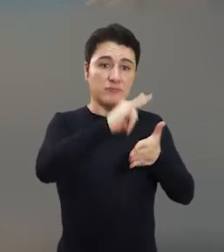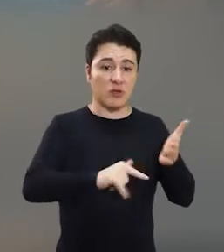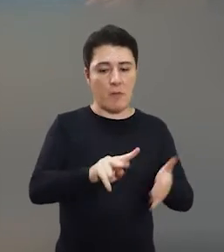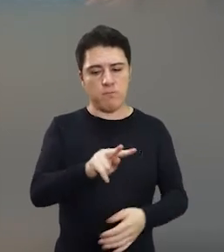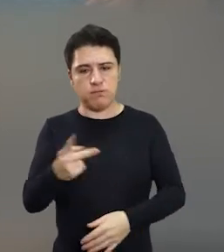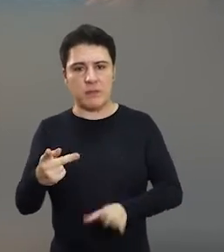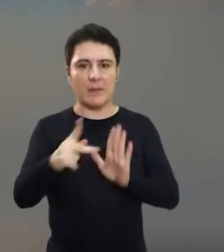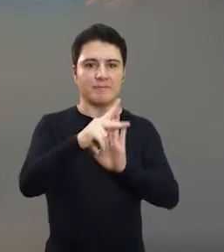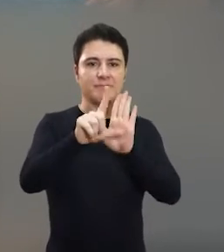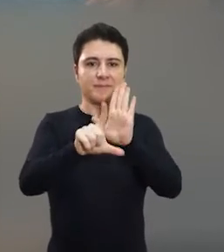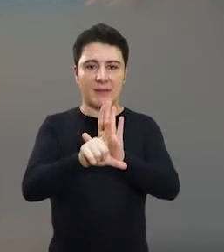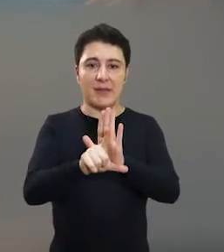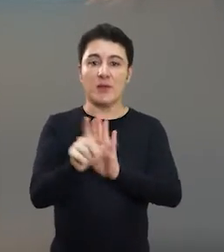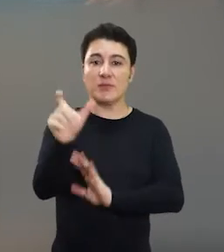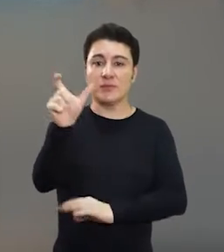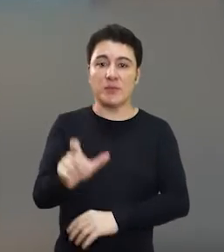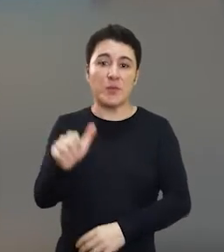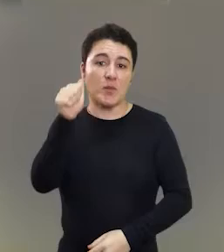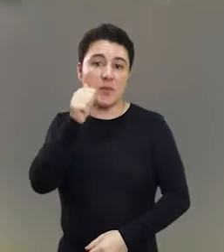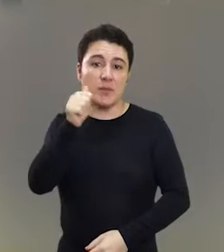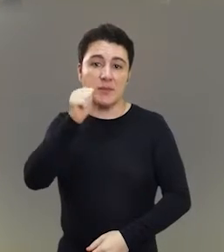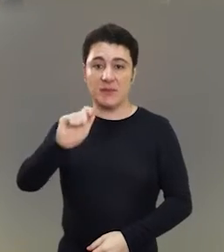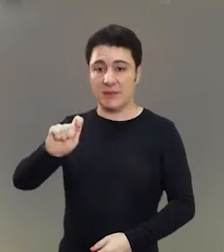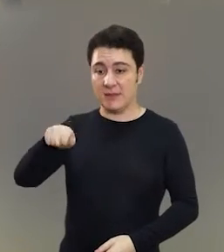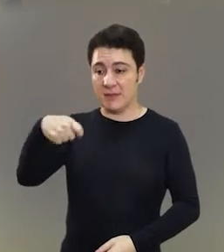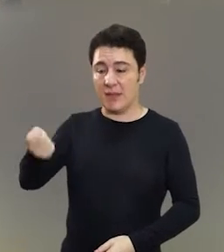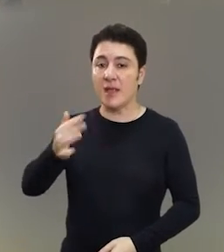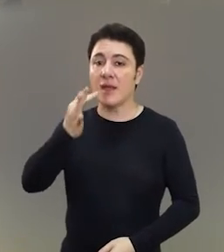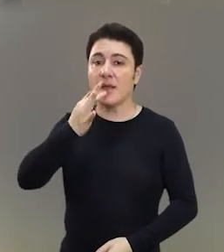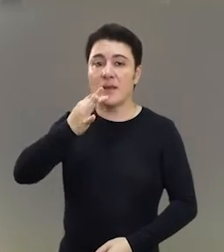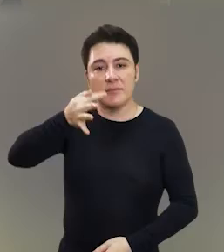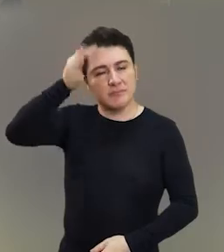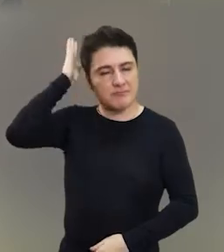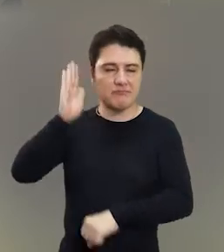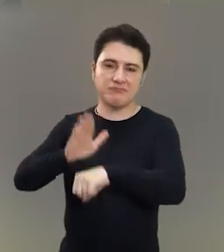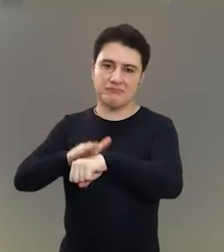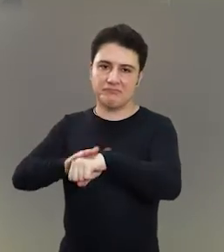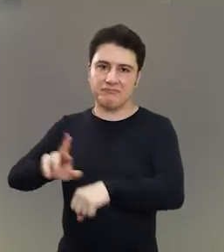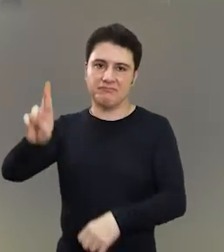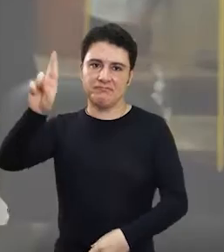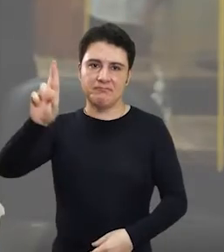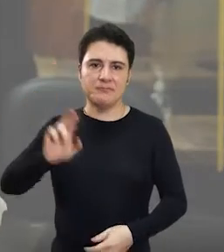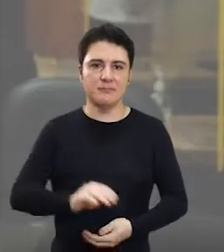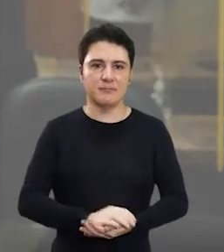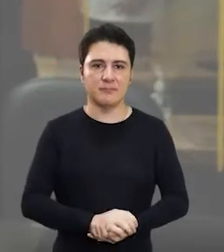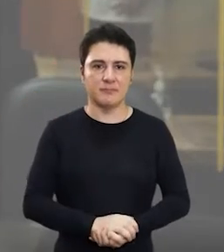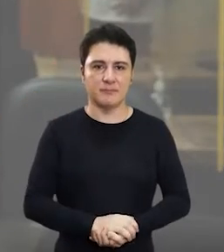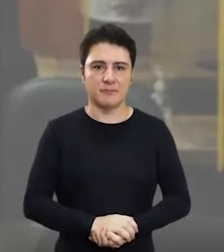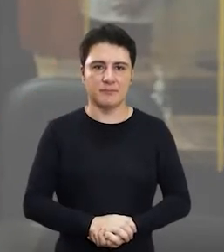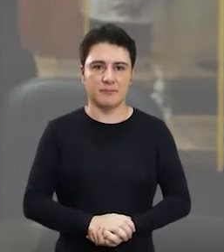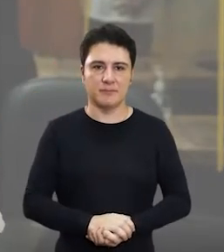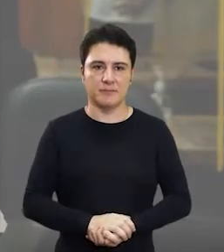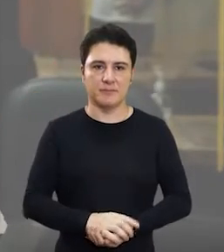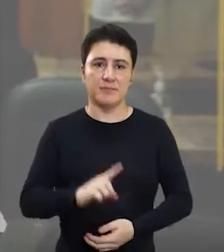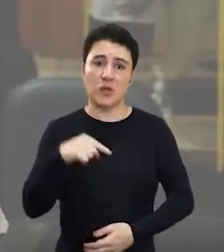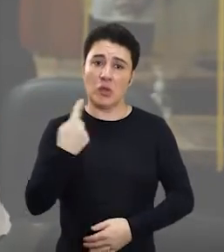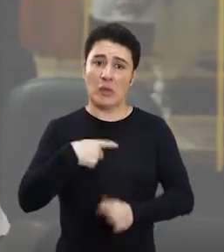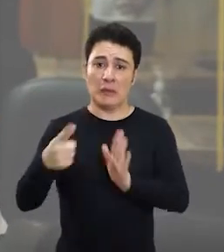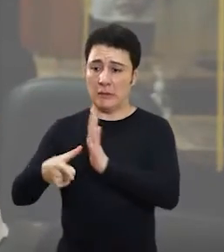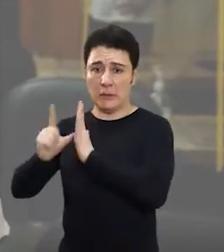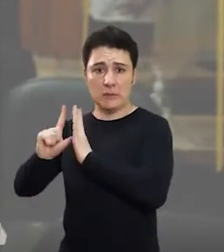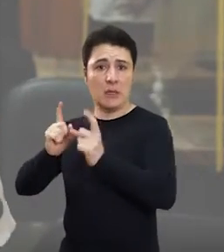à Câmara Municipal realizou uma audiência pública presidida pela vereadora Fabi Virgílio nós fizemos várias reuniões